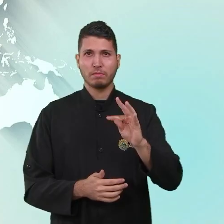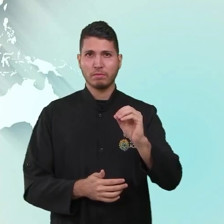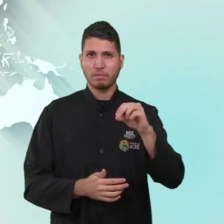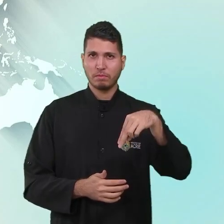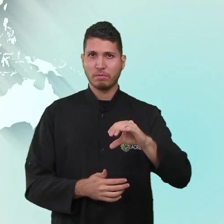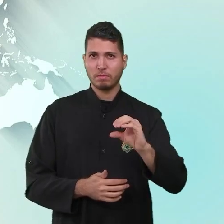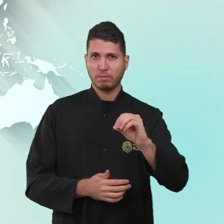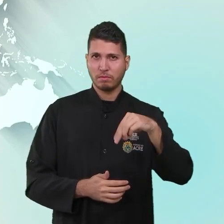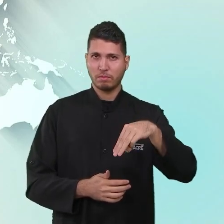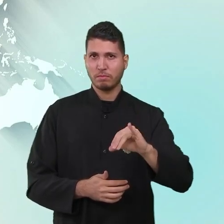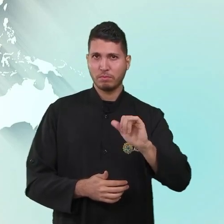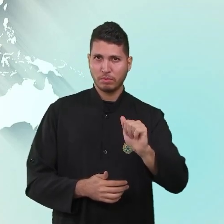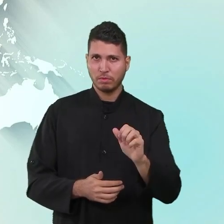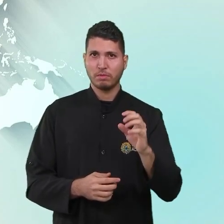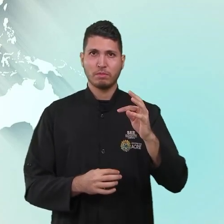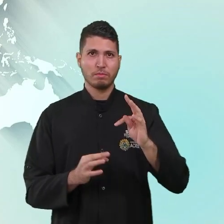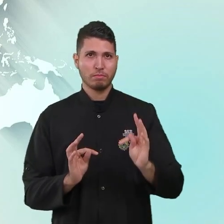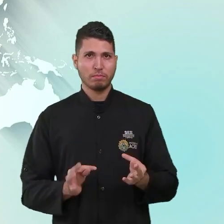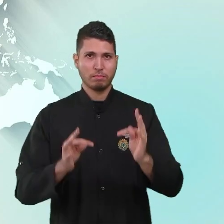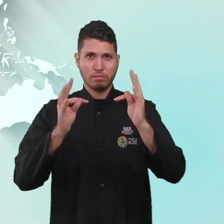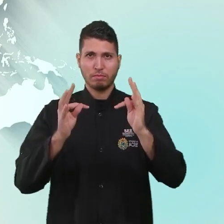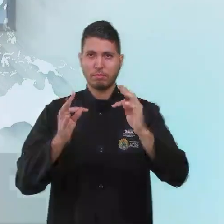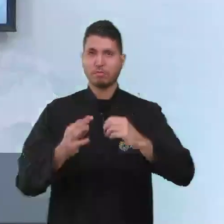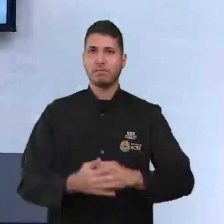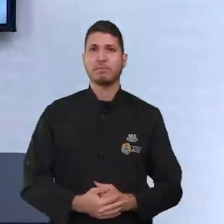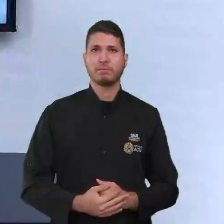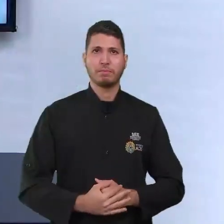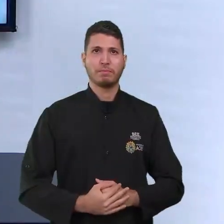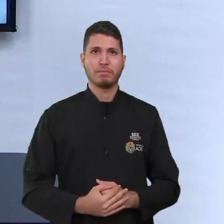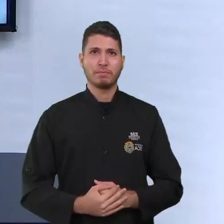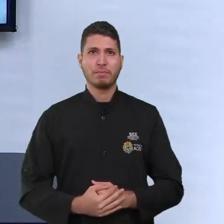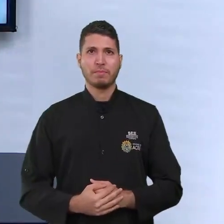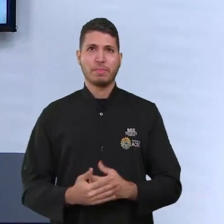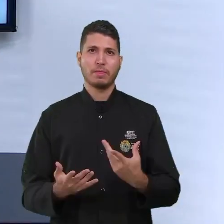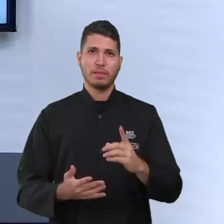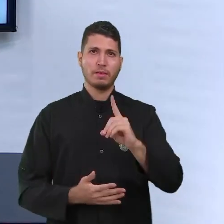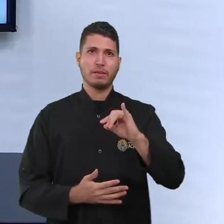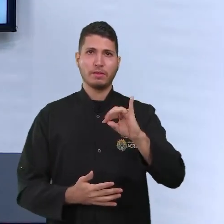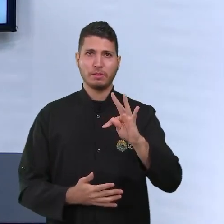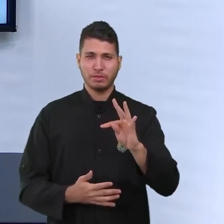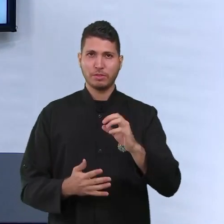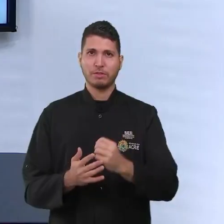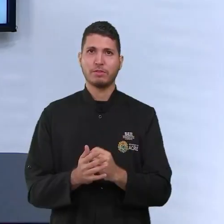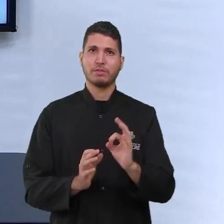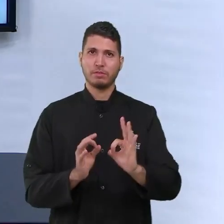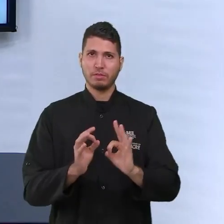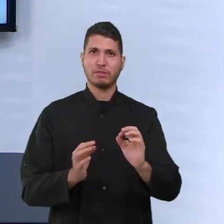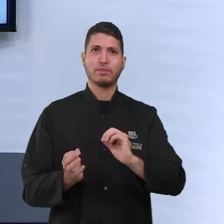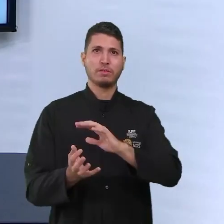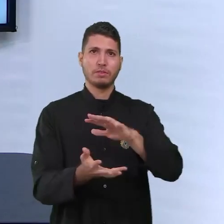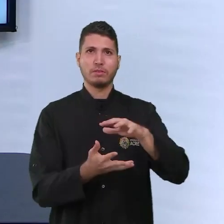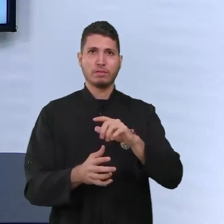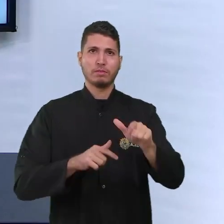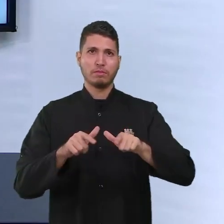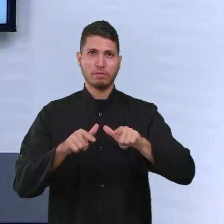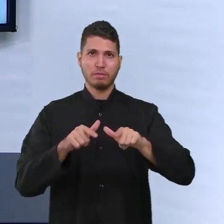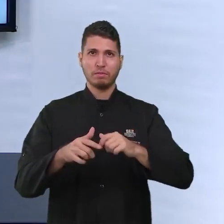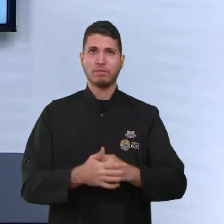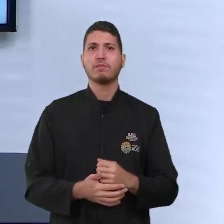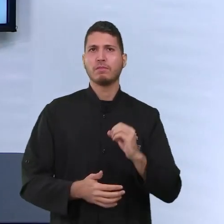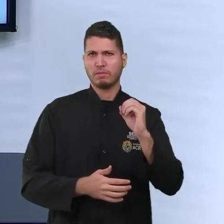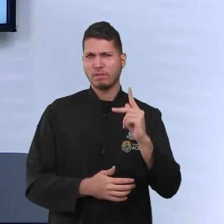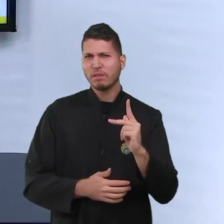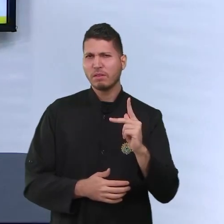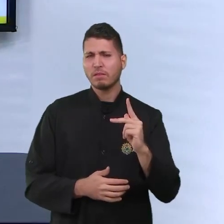tecnológica dentro desses países. Então, isso nada mais é do que a DIT, Divisão Internacional do Trabalho,